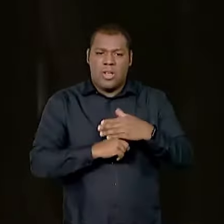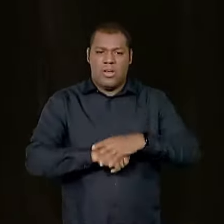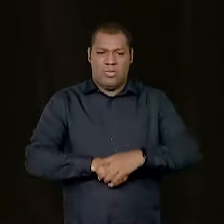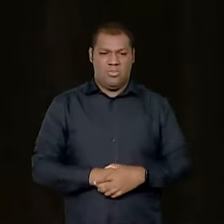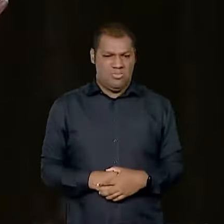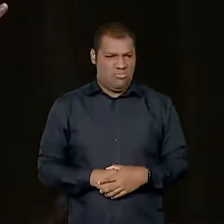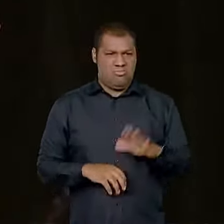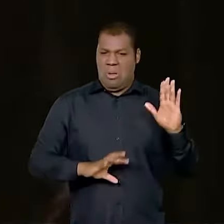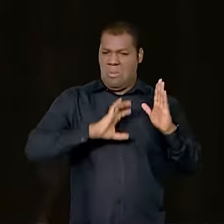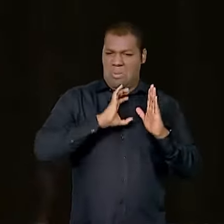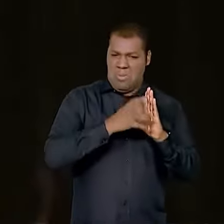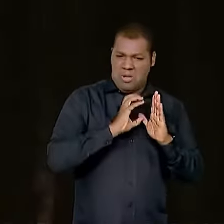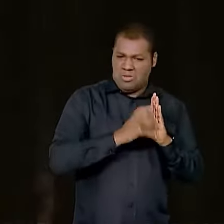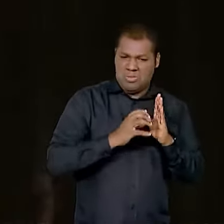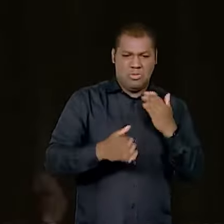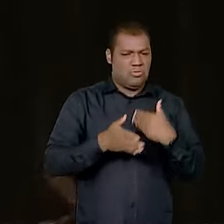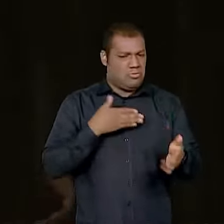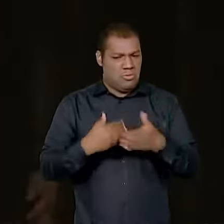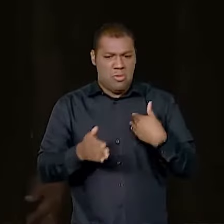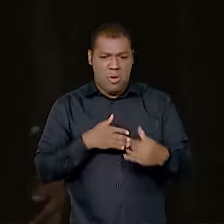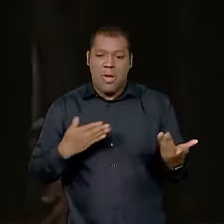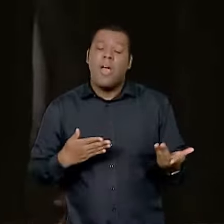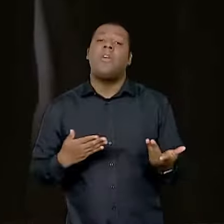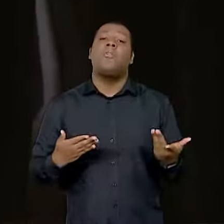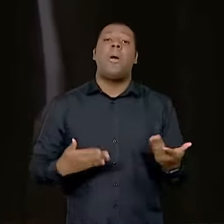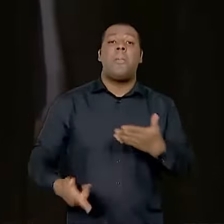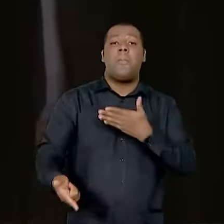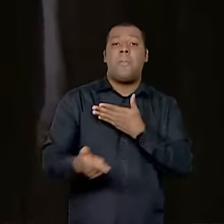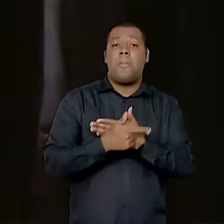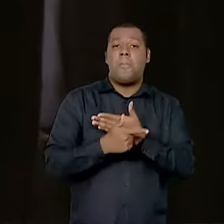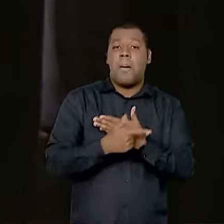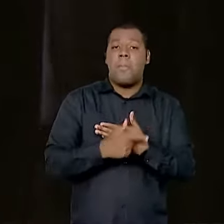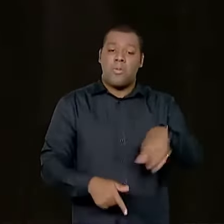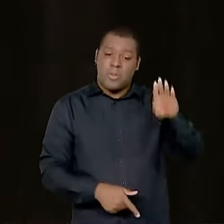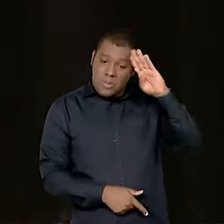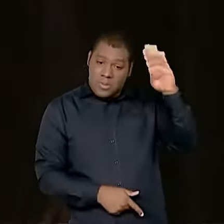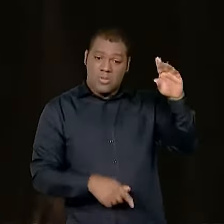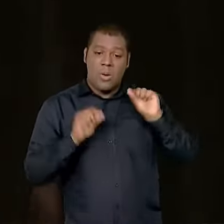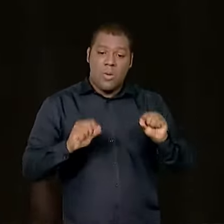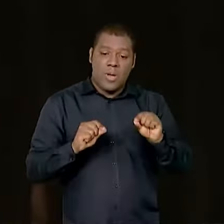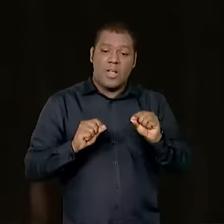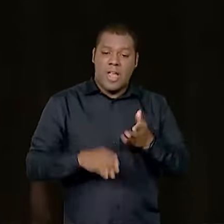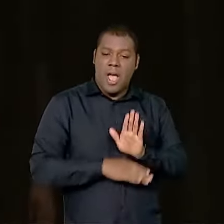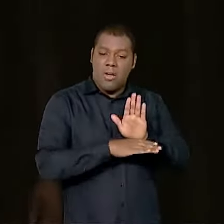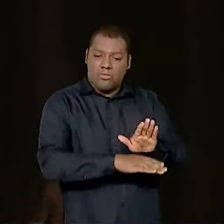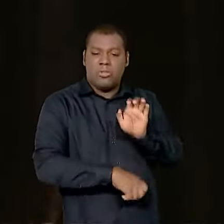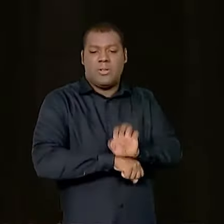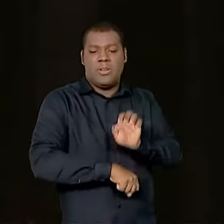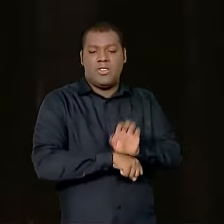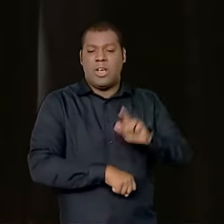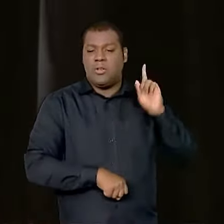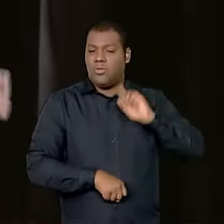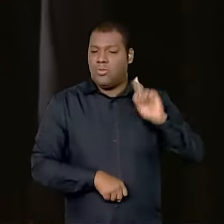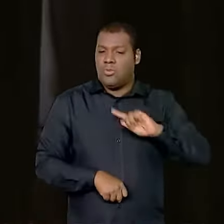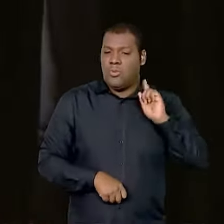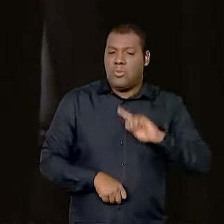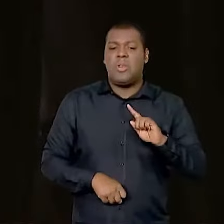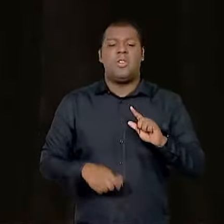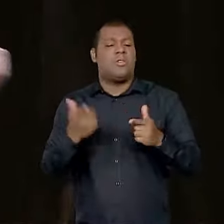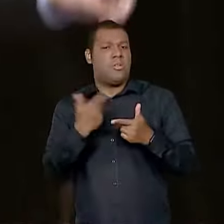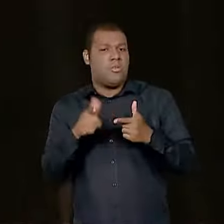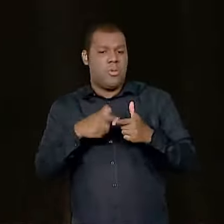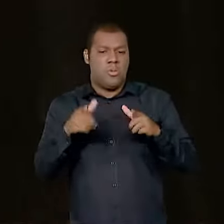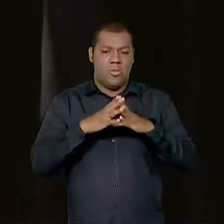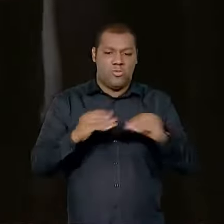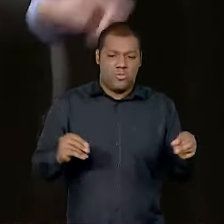apelos eleitorais. Nós temos um trabalho político para agora, de defender o Estado de Minas Gerais, de entregar soluções efetivas, e